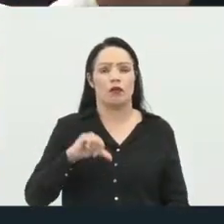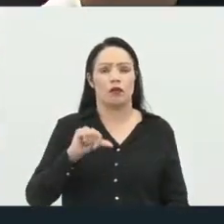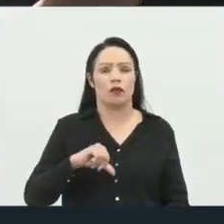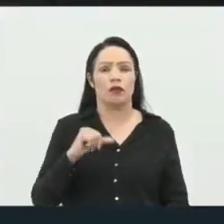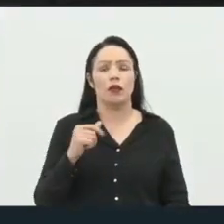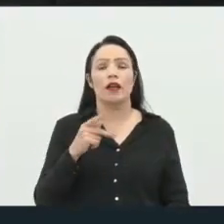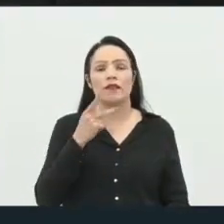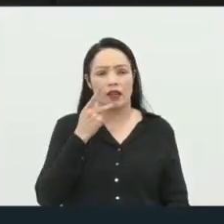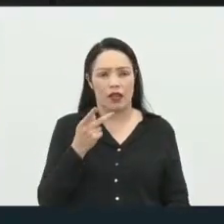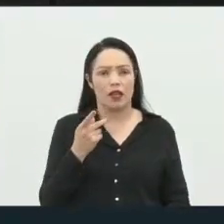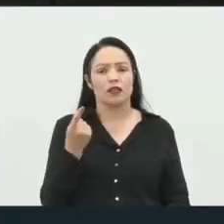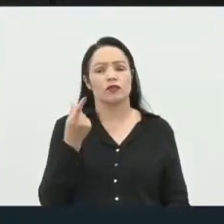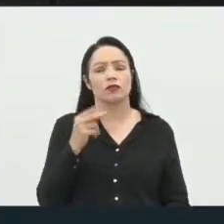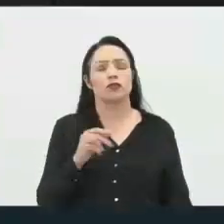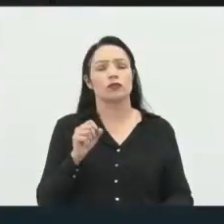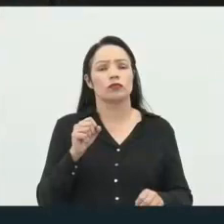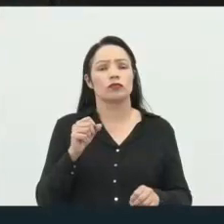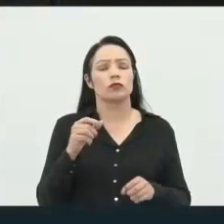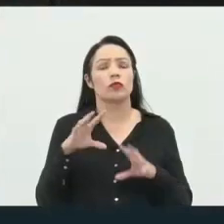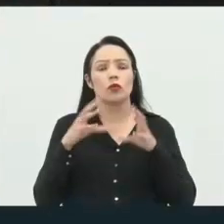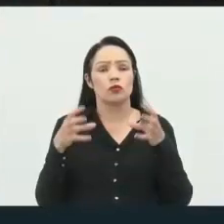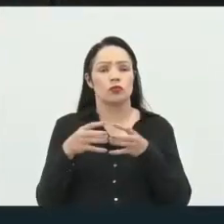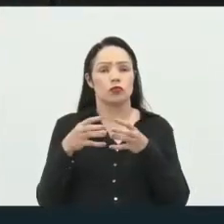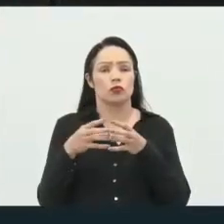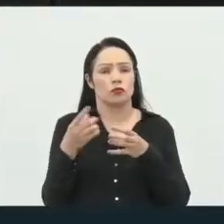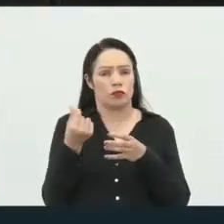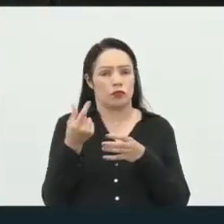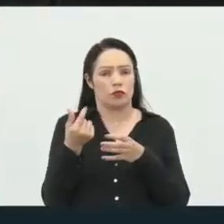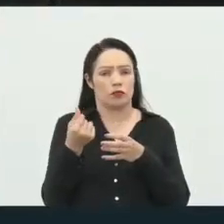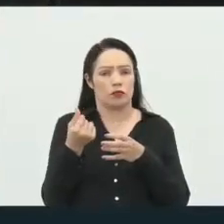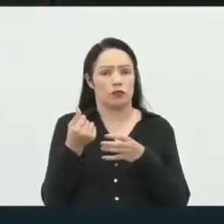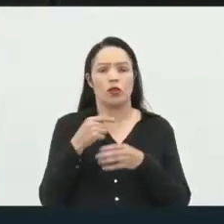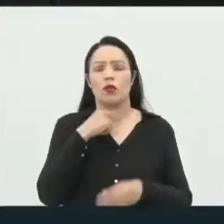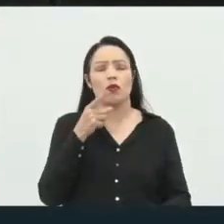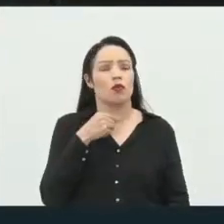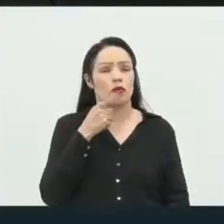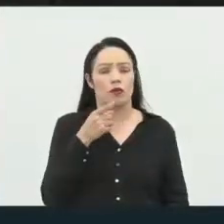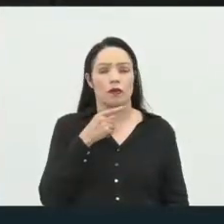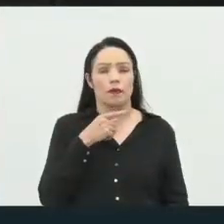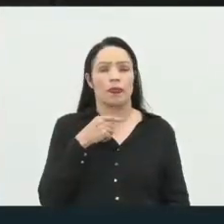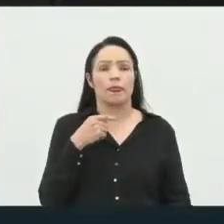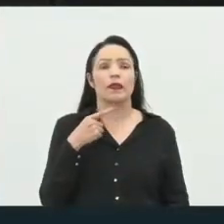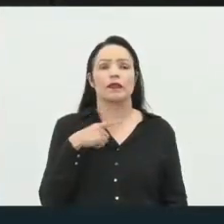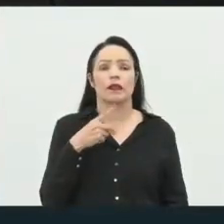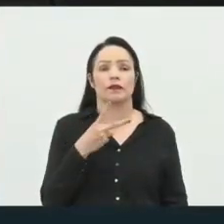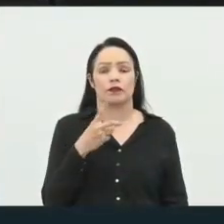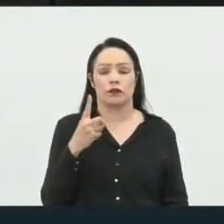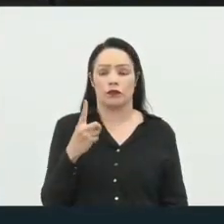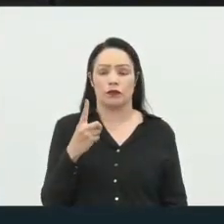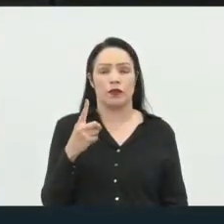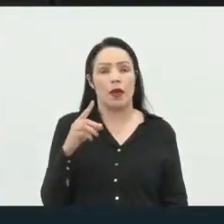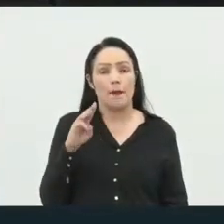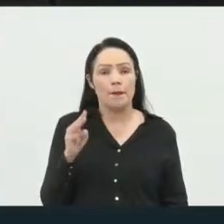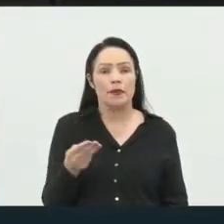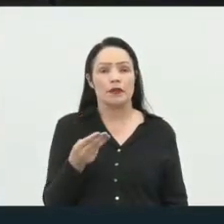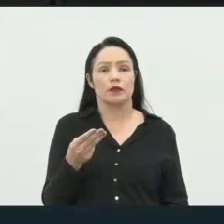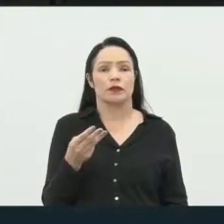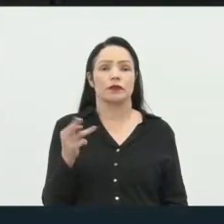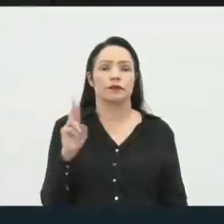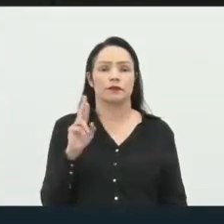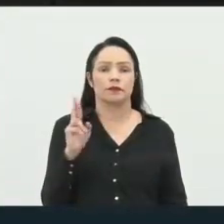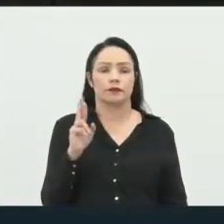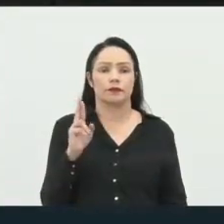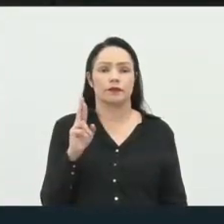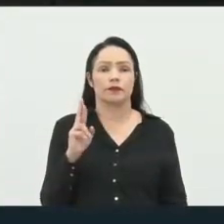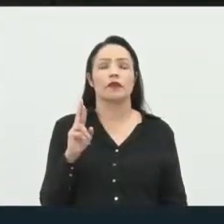aquele Final Zero não funciona da forma que deveria funcionar que foi empregado aqueles 21 milhões de reais assim como